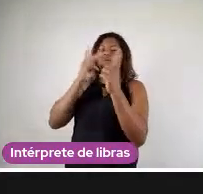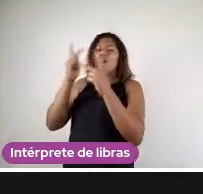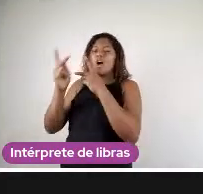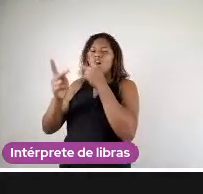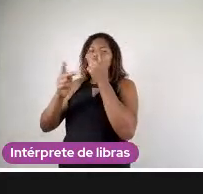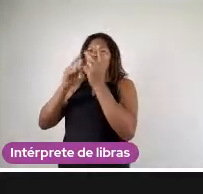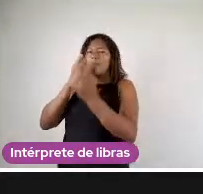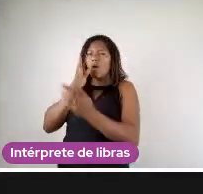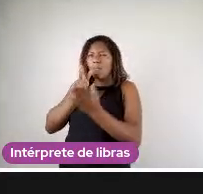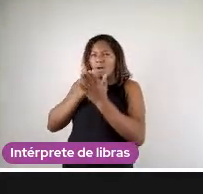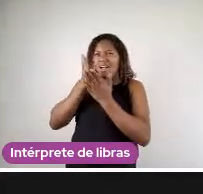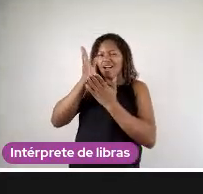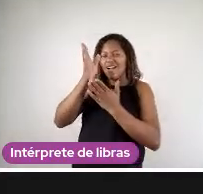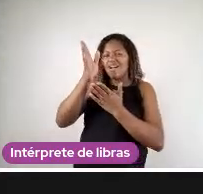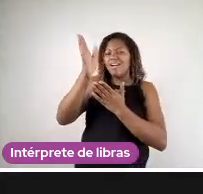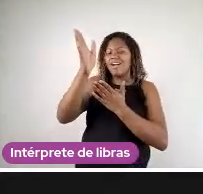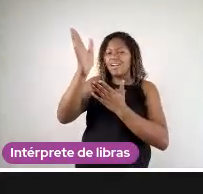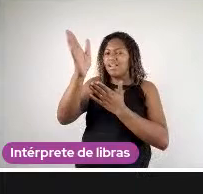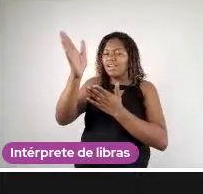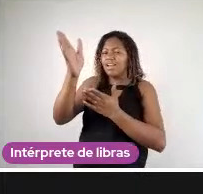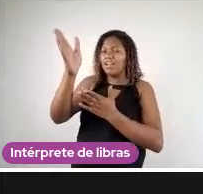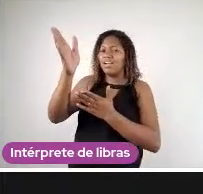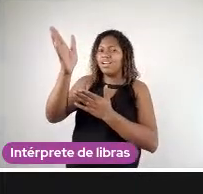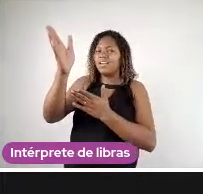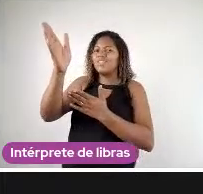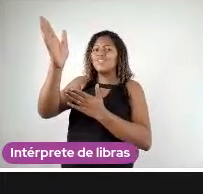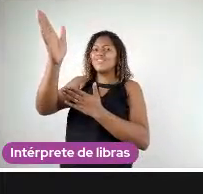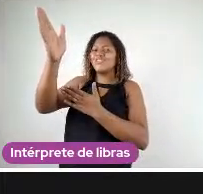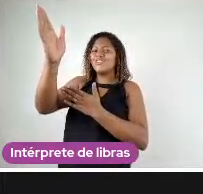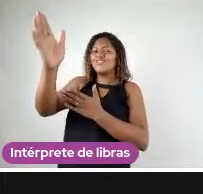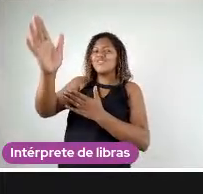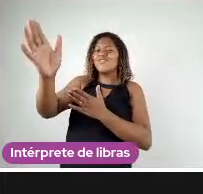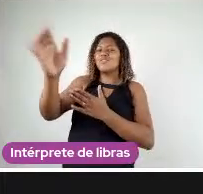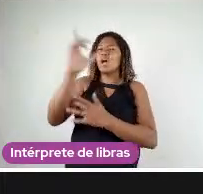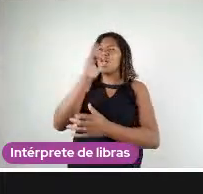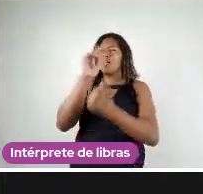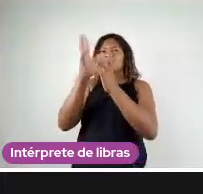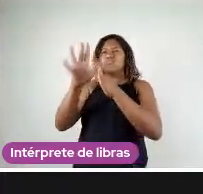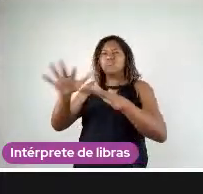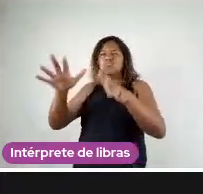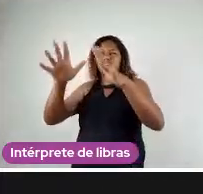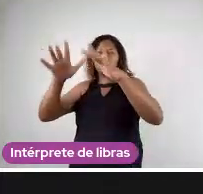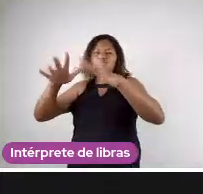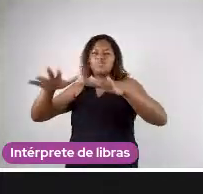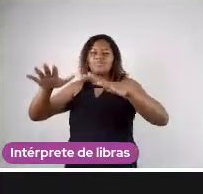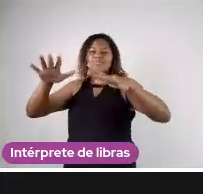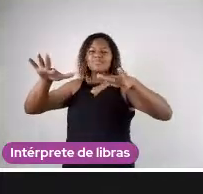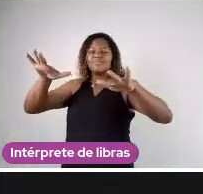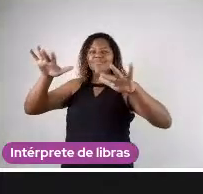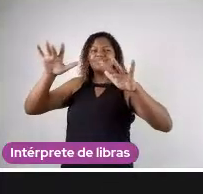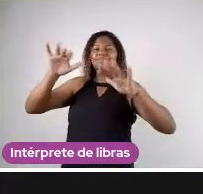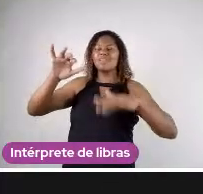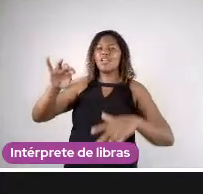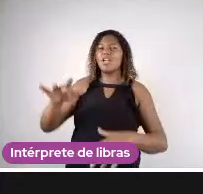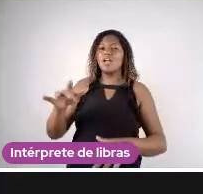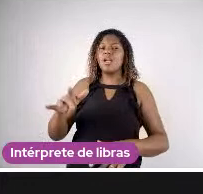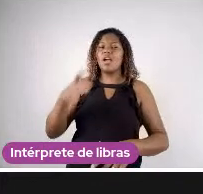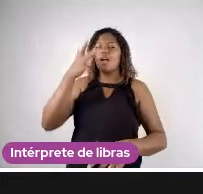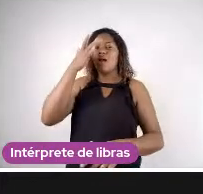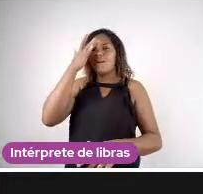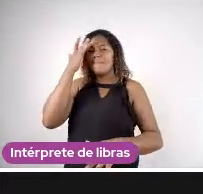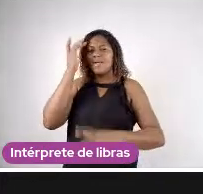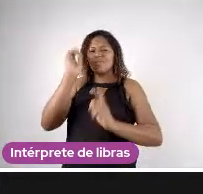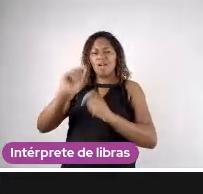destino pelos caminhos do mar. O pescador